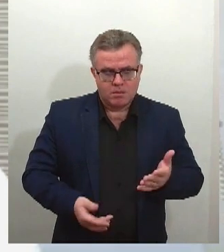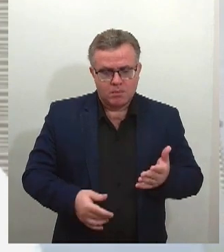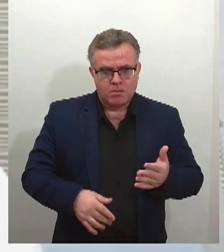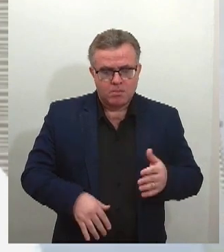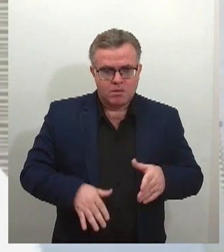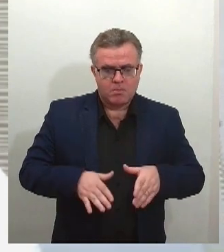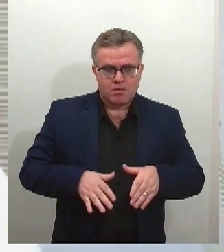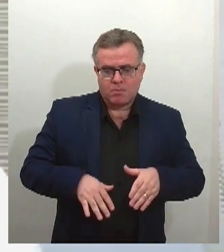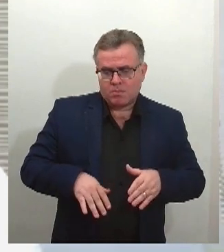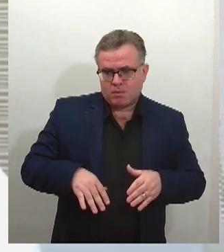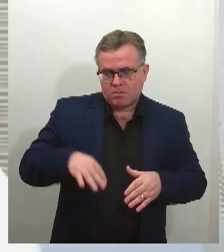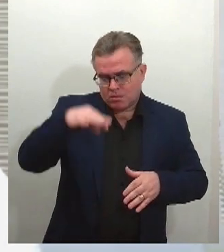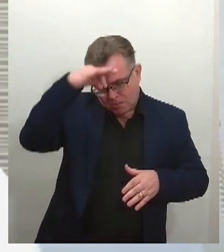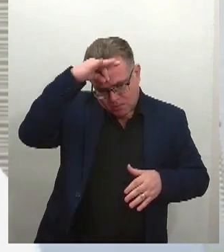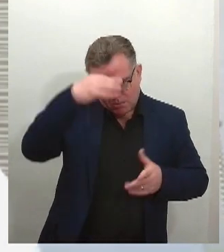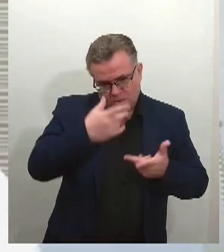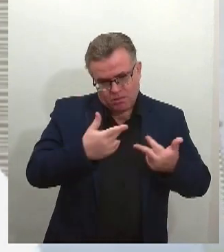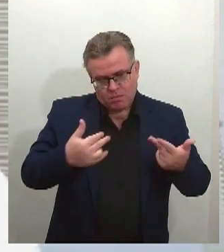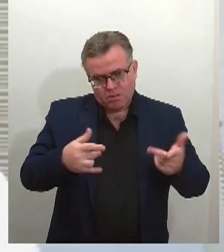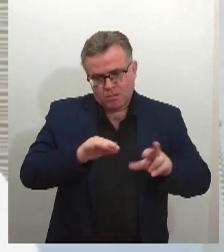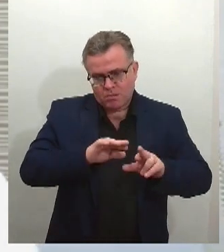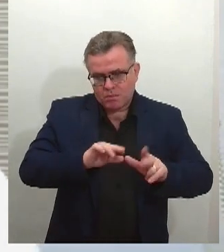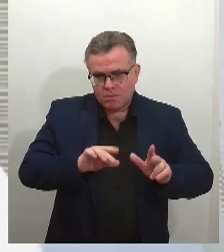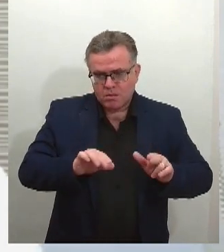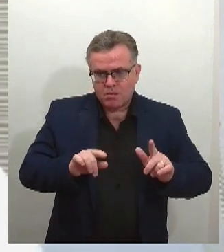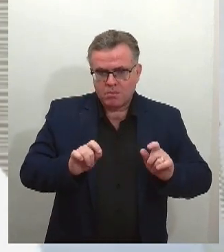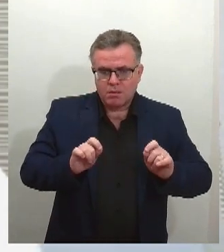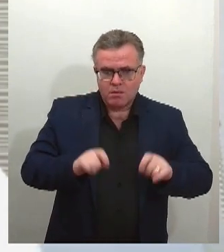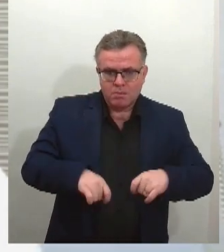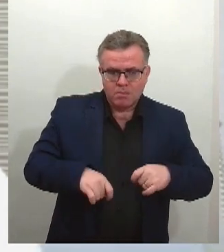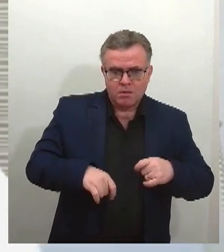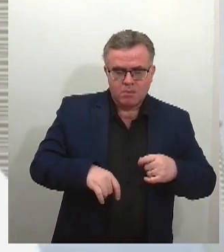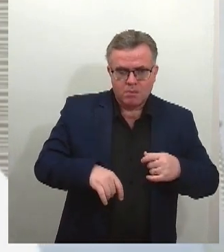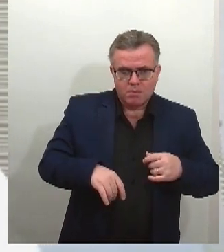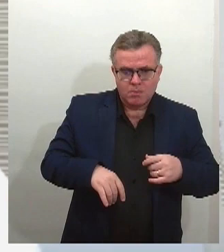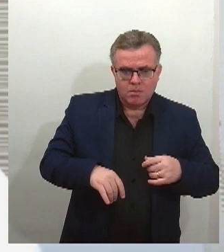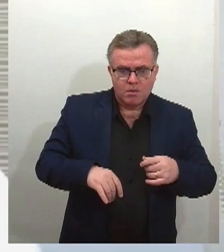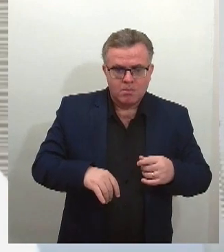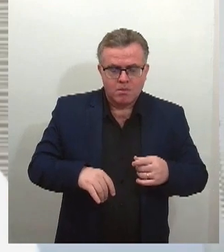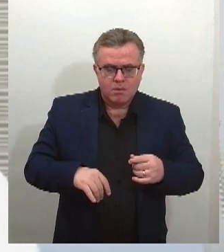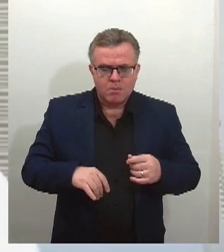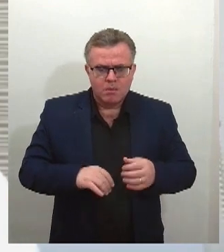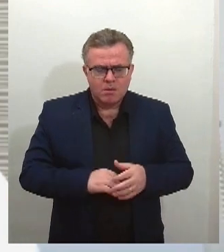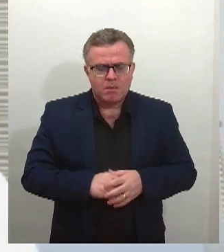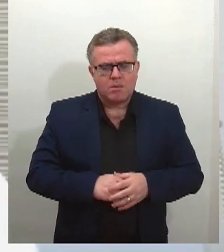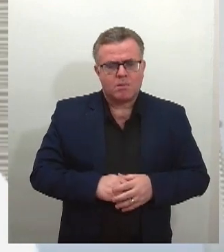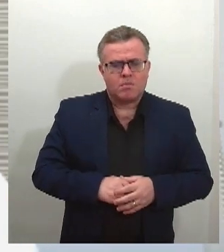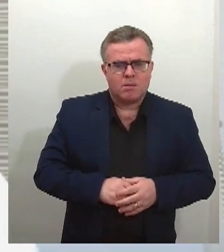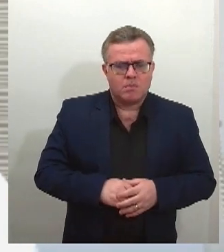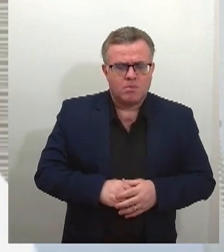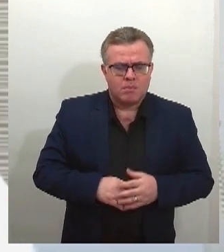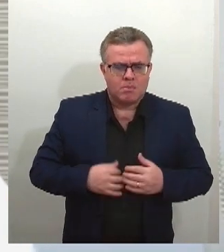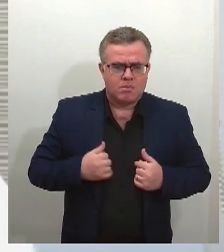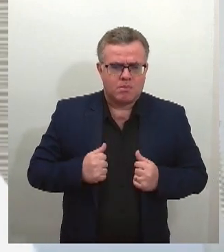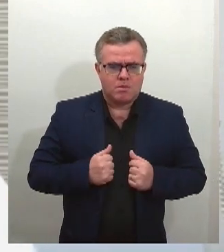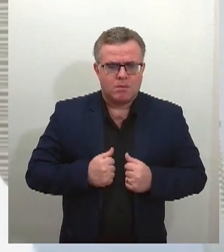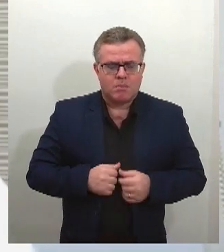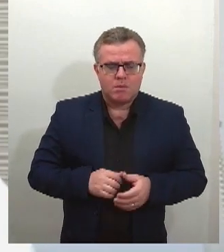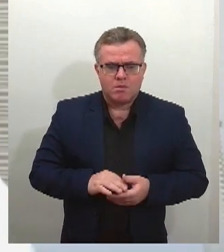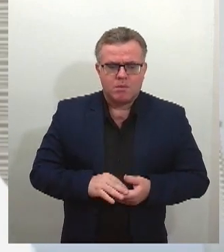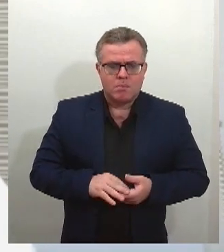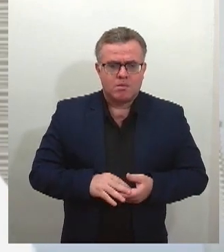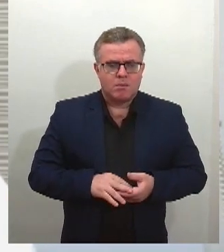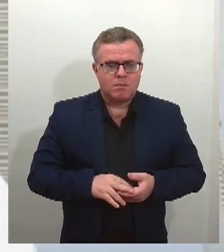vulva ou no colo do útero, não tem sintomas e o diagnóstico torna-se mais difícil e mais